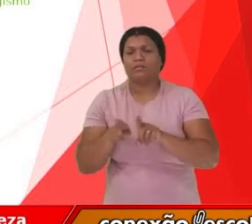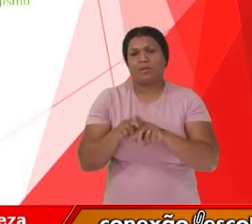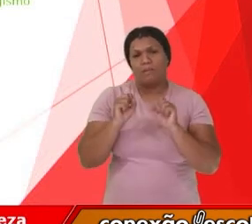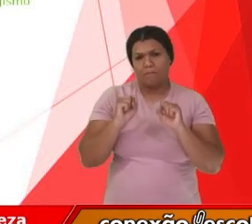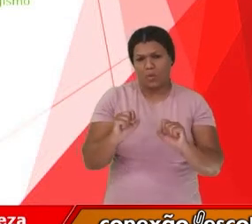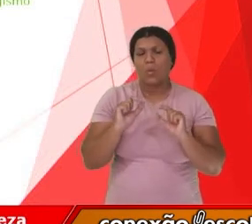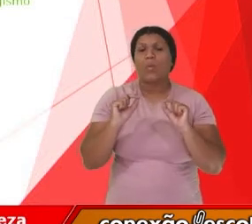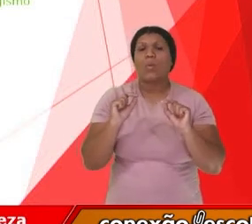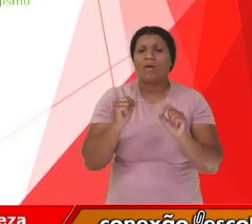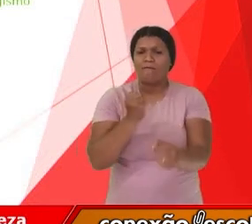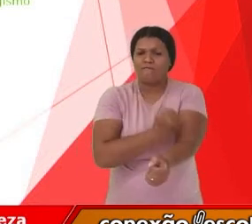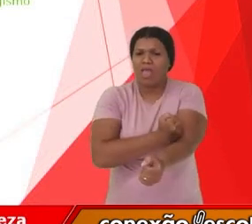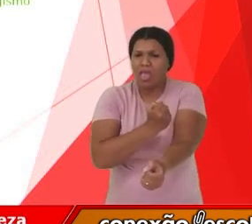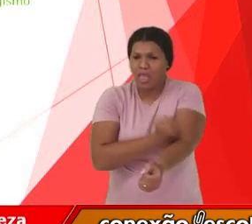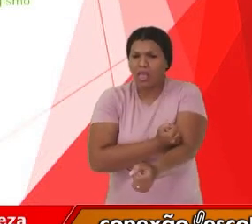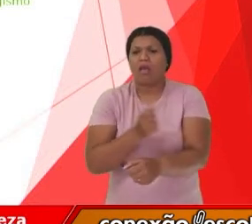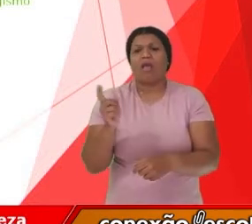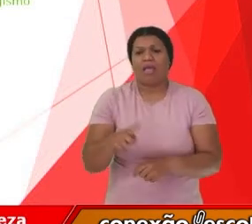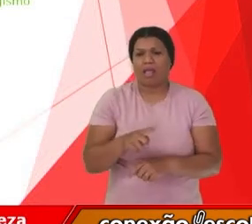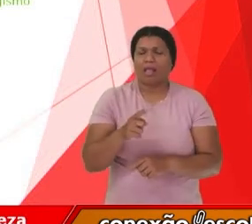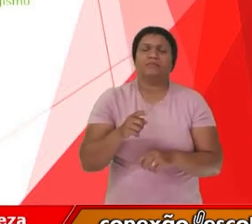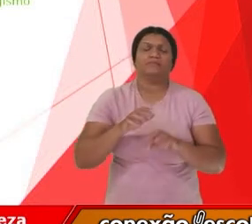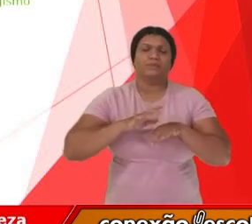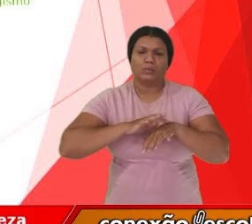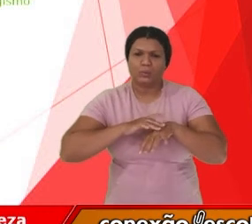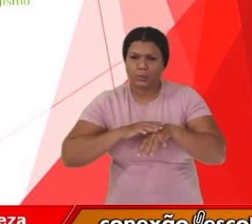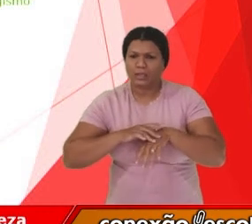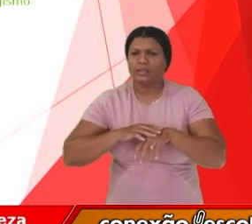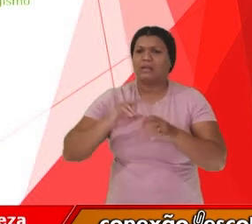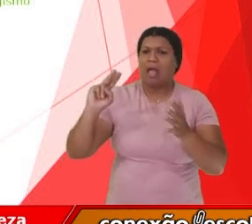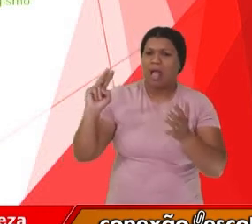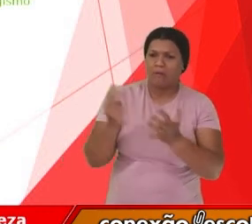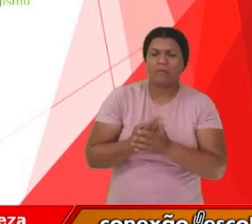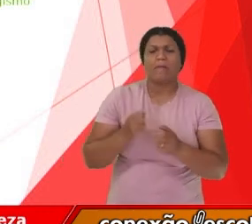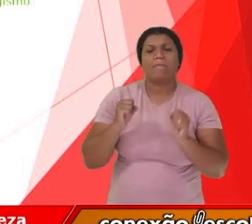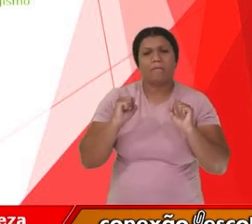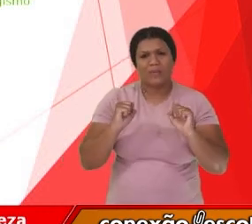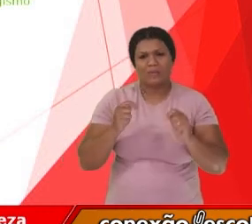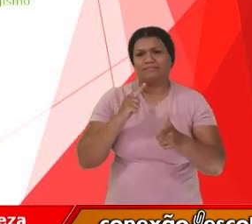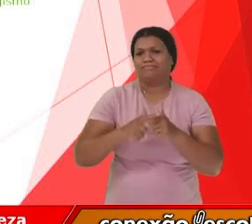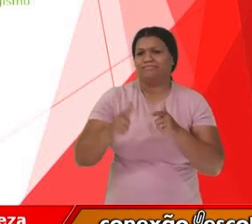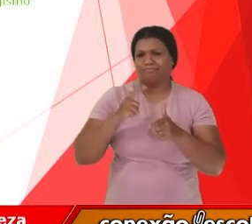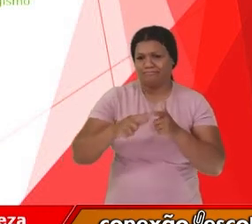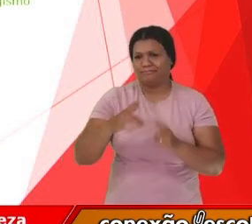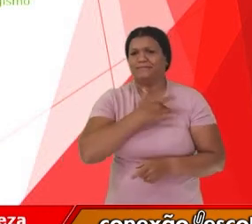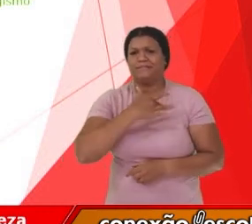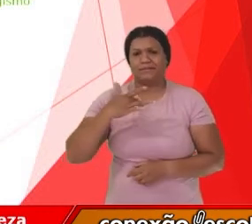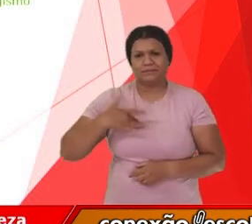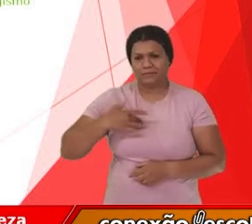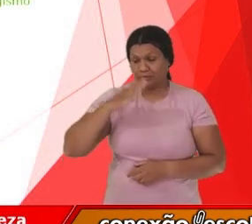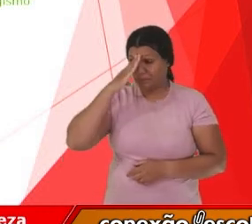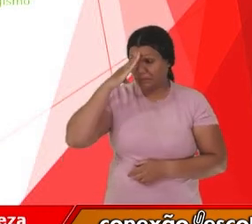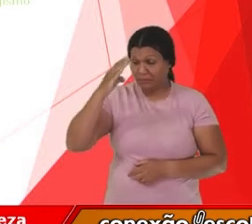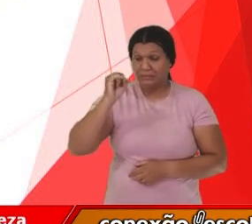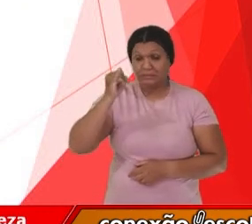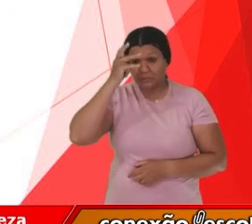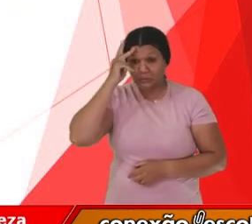gerar transtornos mentais e comportamentais, em caso principalmente da abstinência.